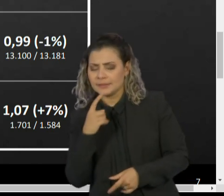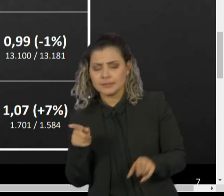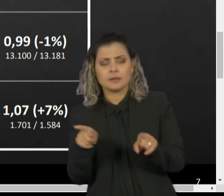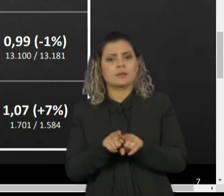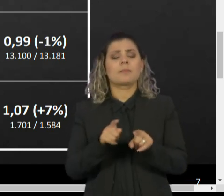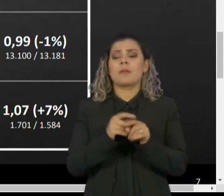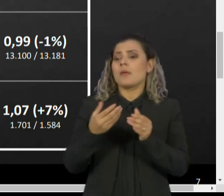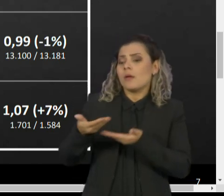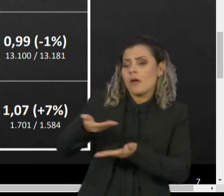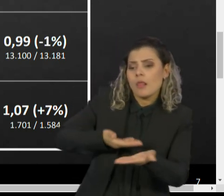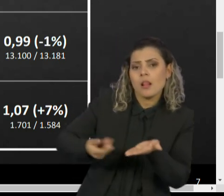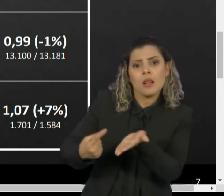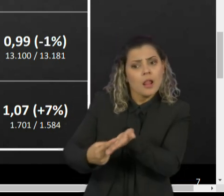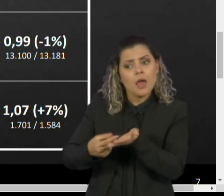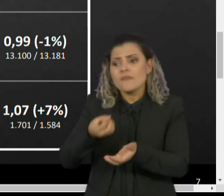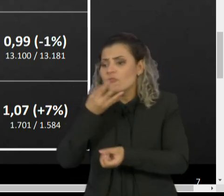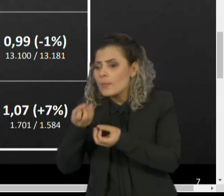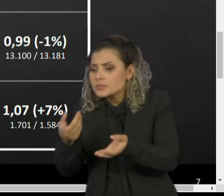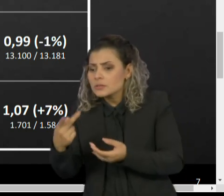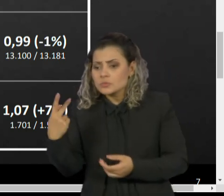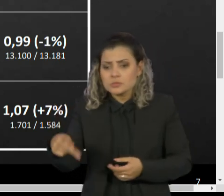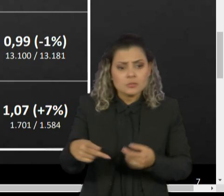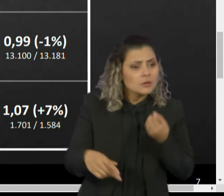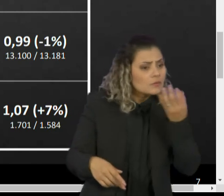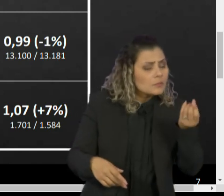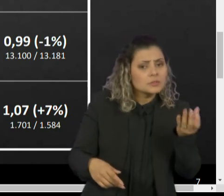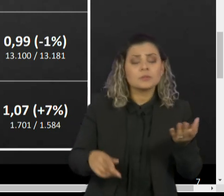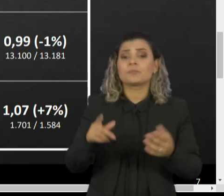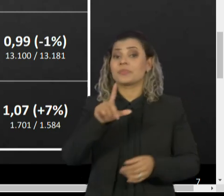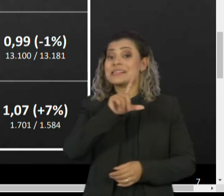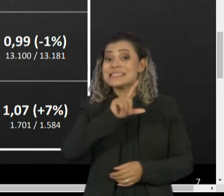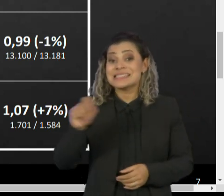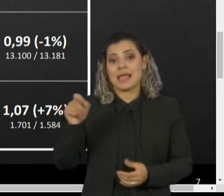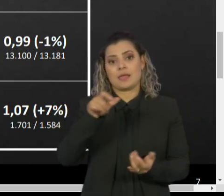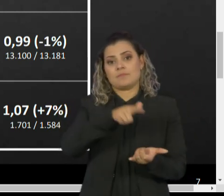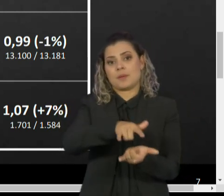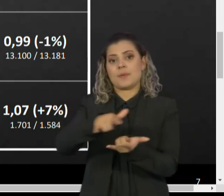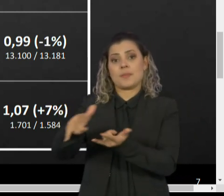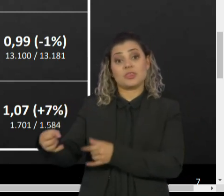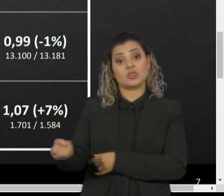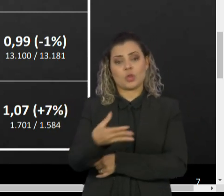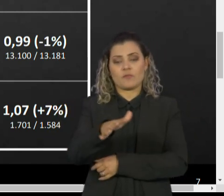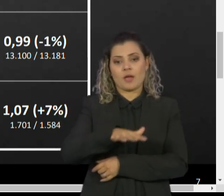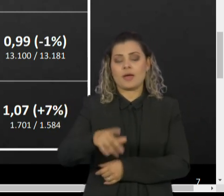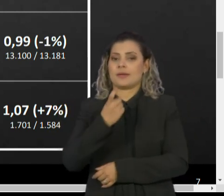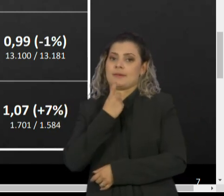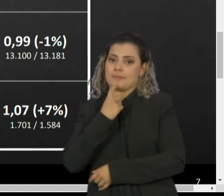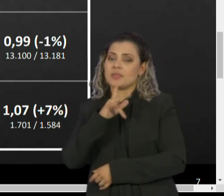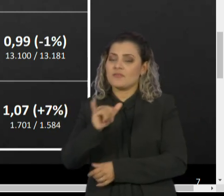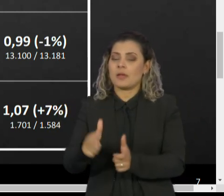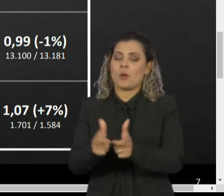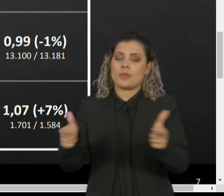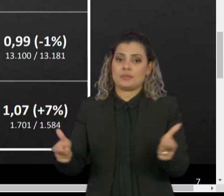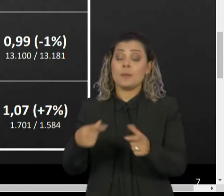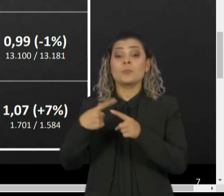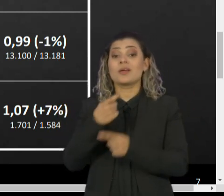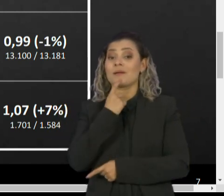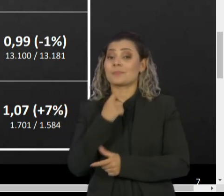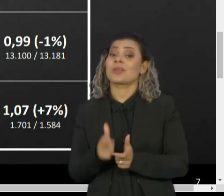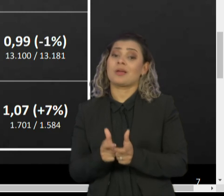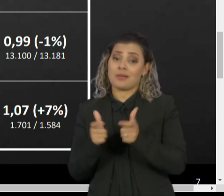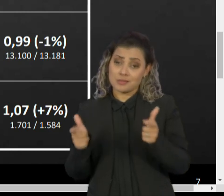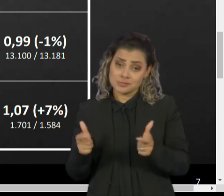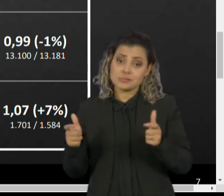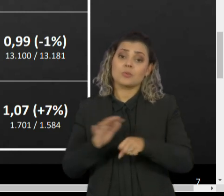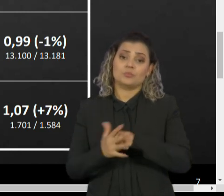os indicadores do município. Pelo menos mais 100 leitos vão ser adicionados para a região de Campinas, que tem tido um crescimento, mas